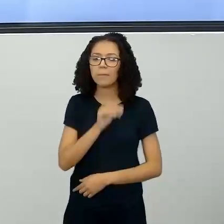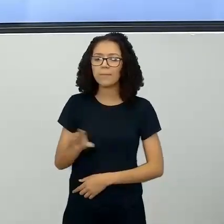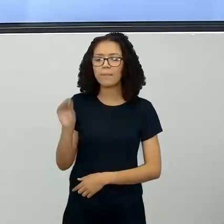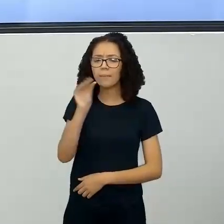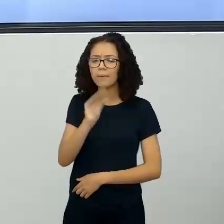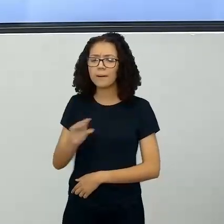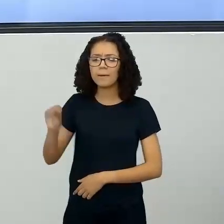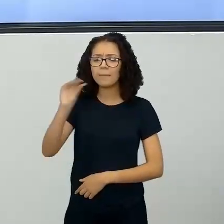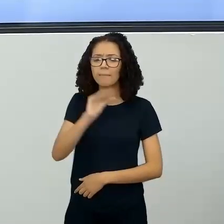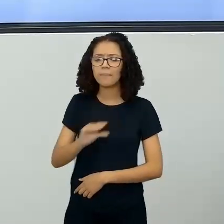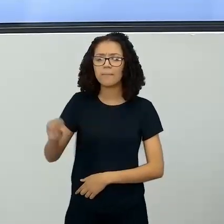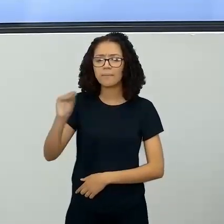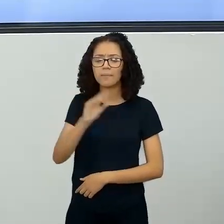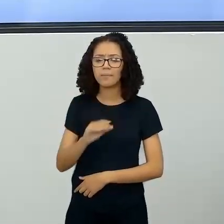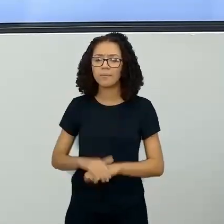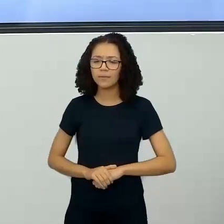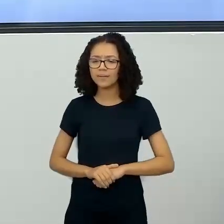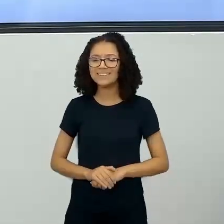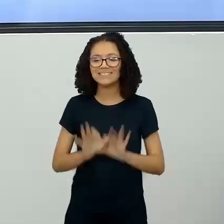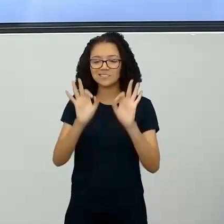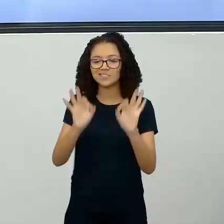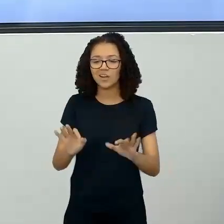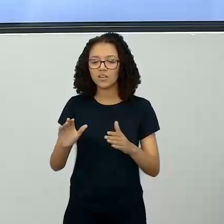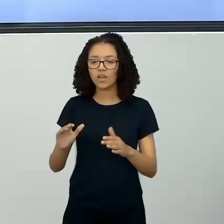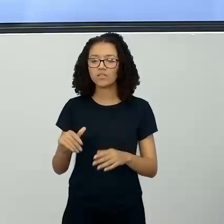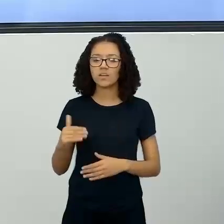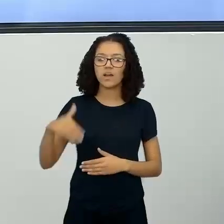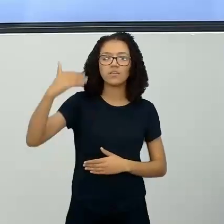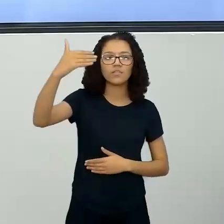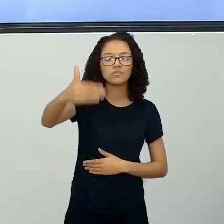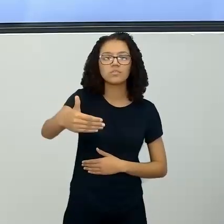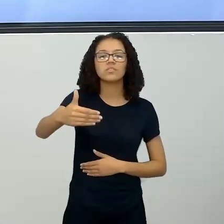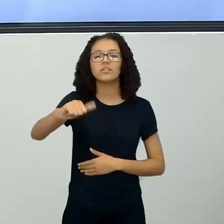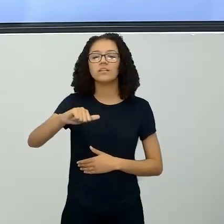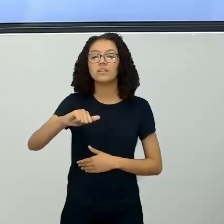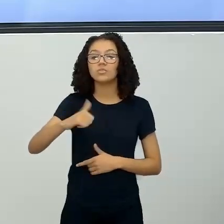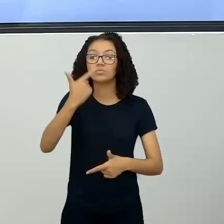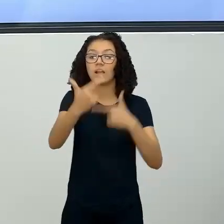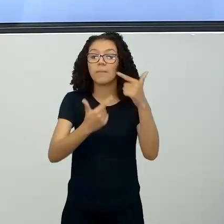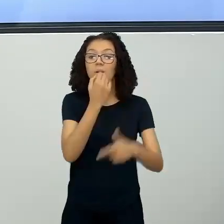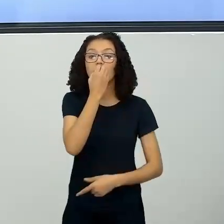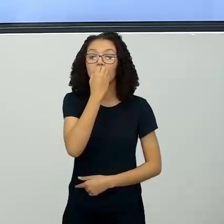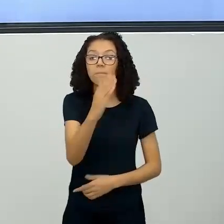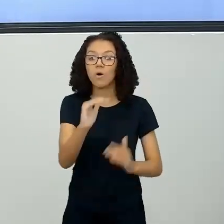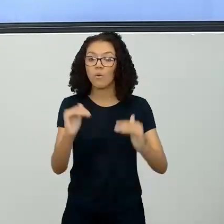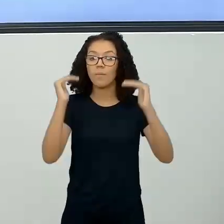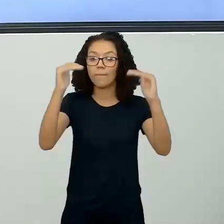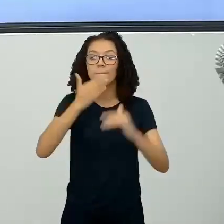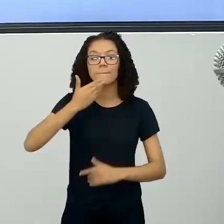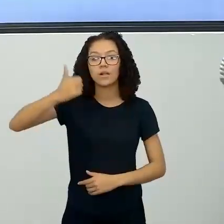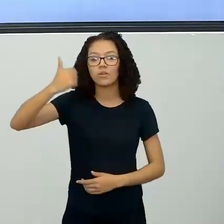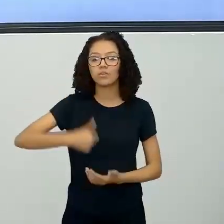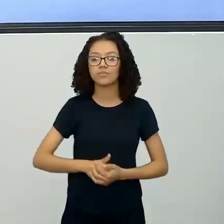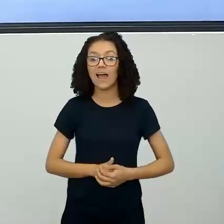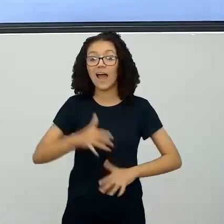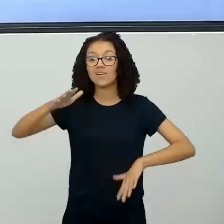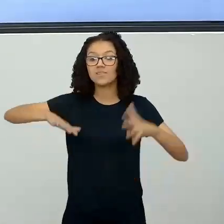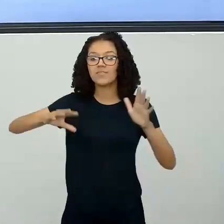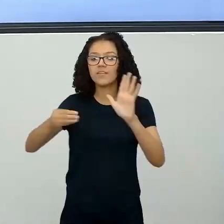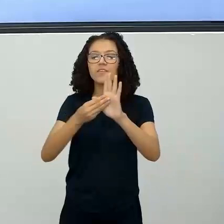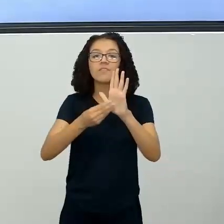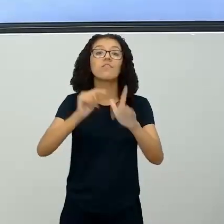abrir portas. Muitas vezes você não tem a oportunidade de ter um bom trabalho porque lhe falta a língua inglesa.